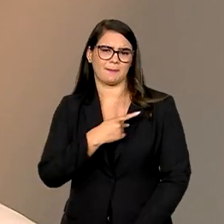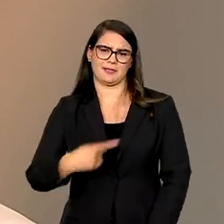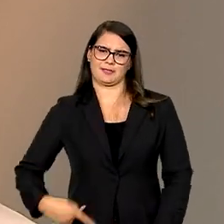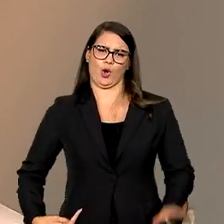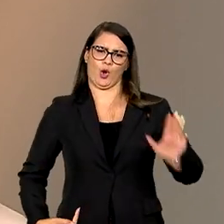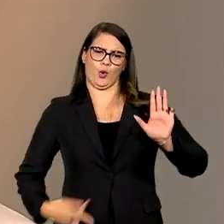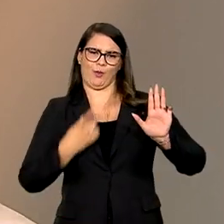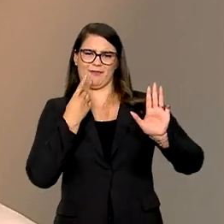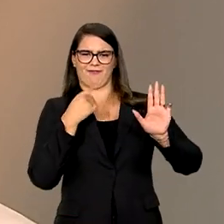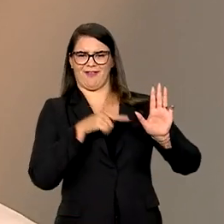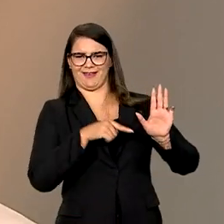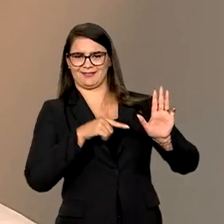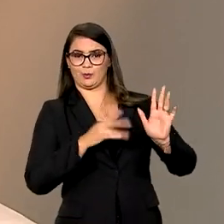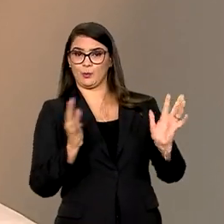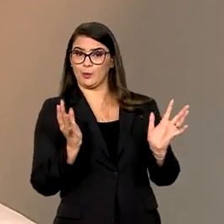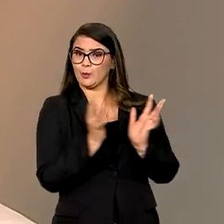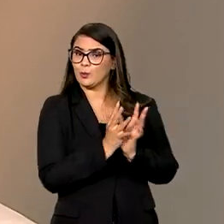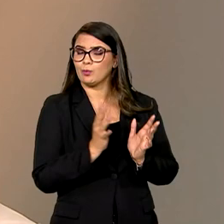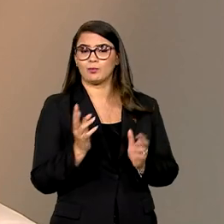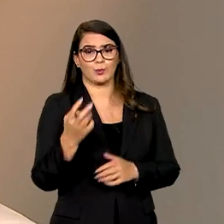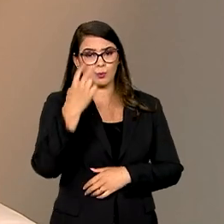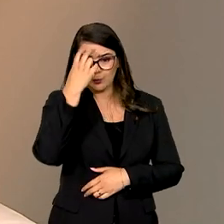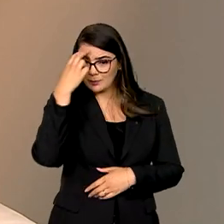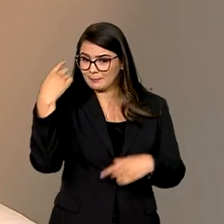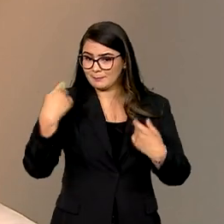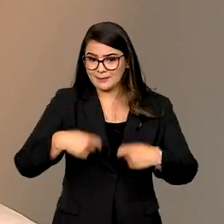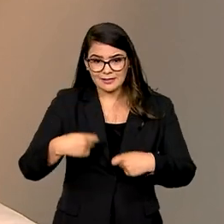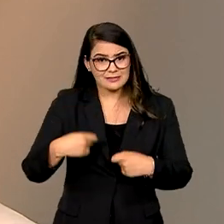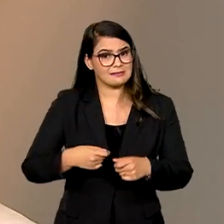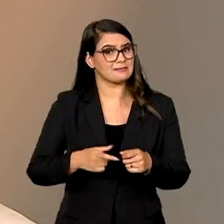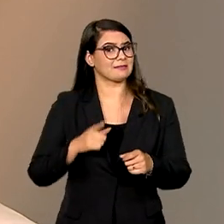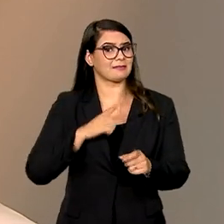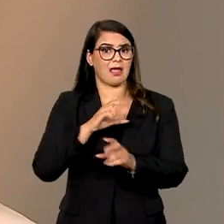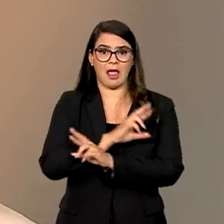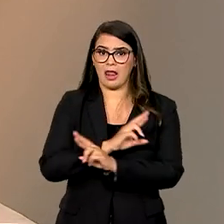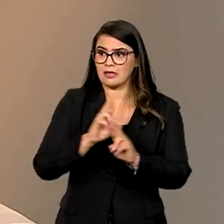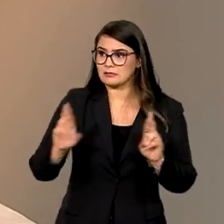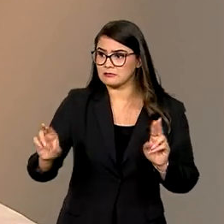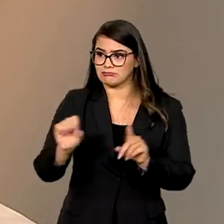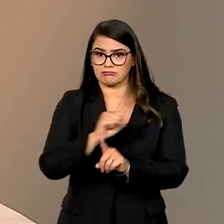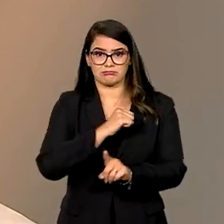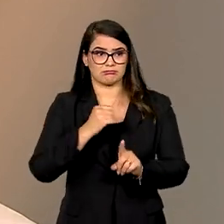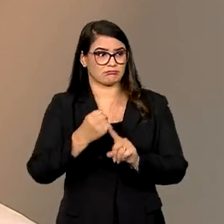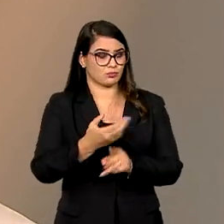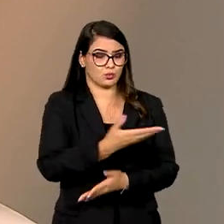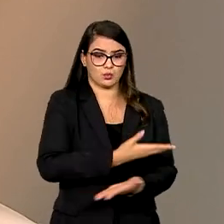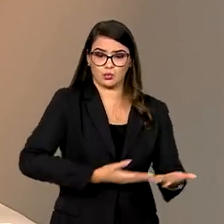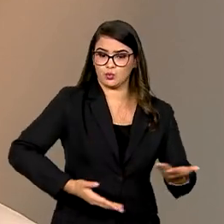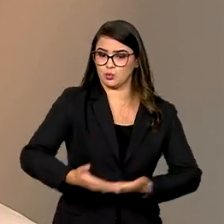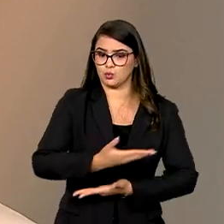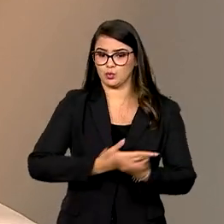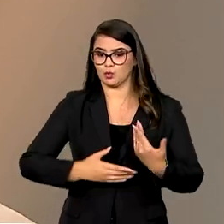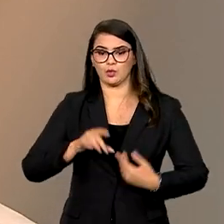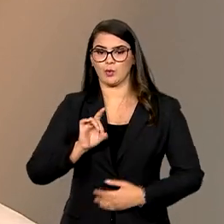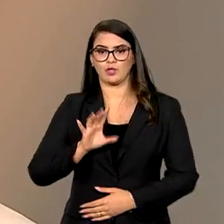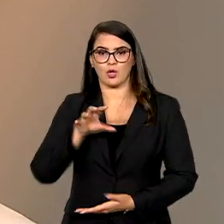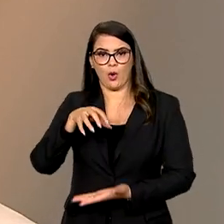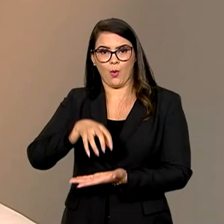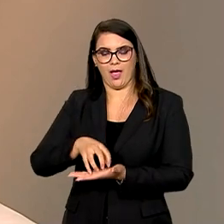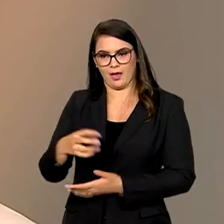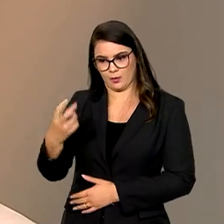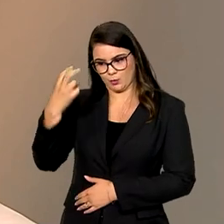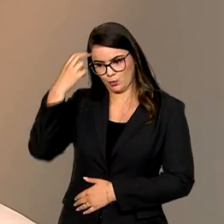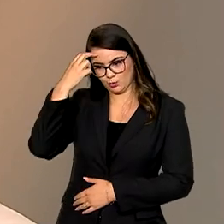né? Os comitês de cultura precisam estabelecer relação com a sociedade brasileira, não apenas com o setor